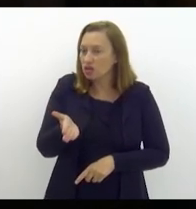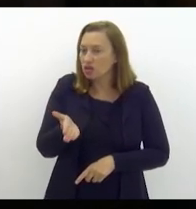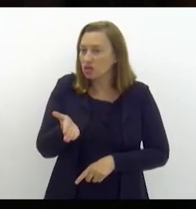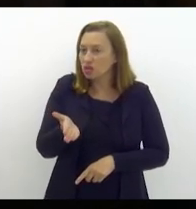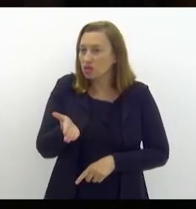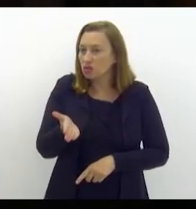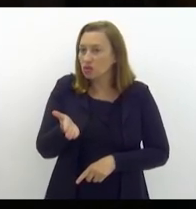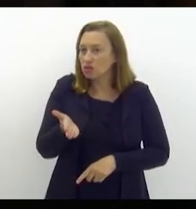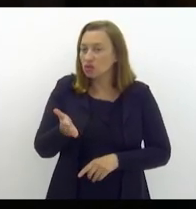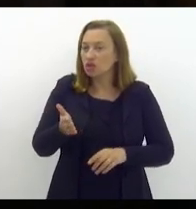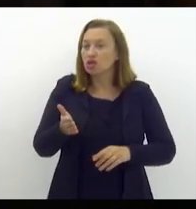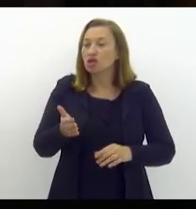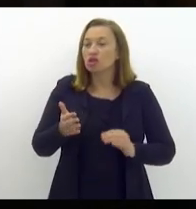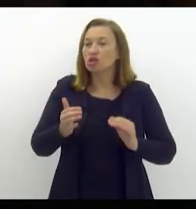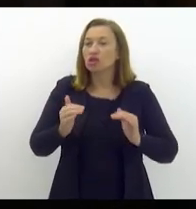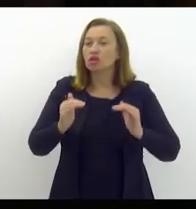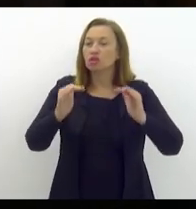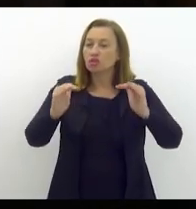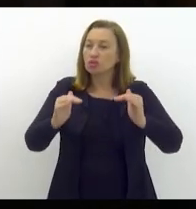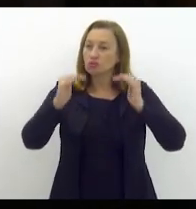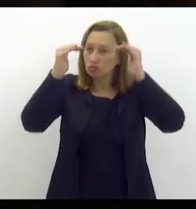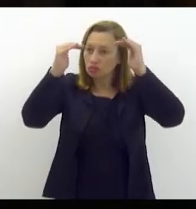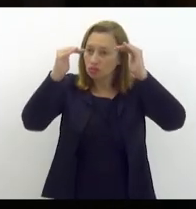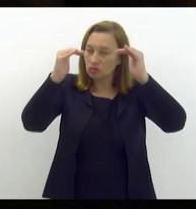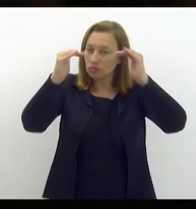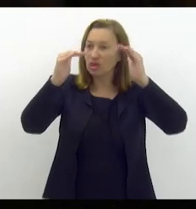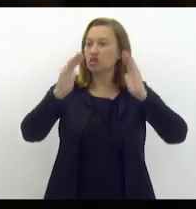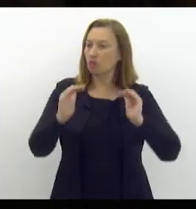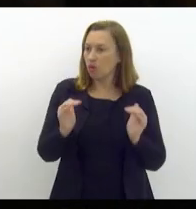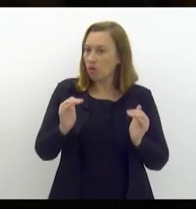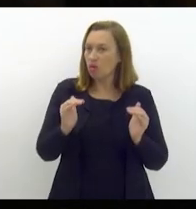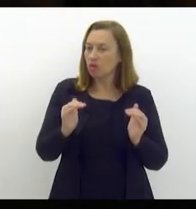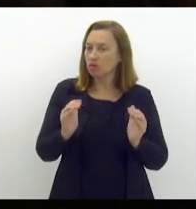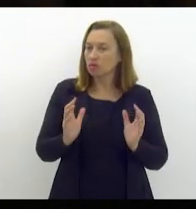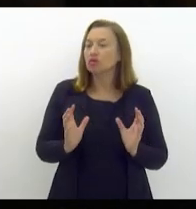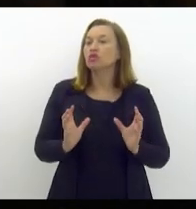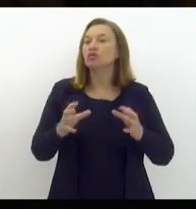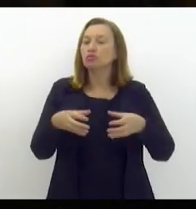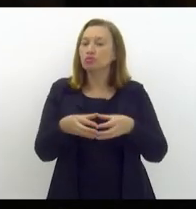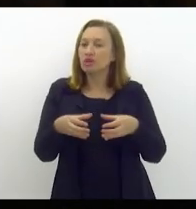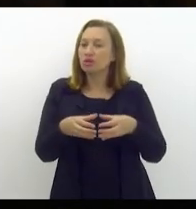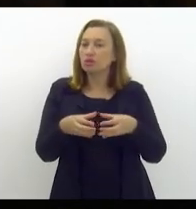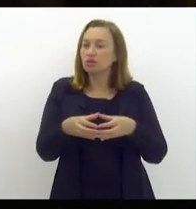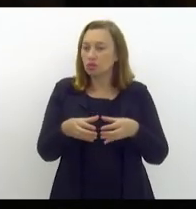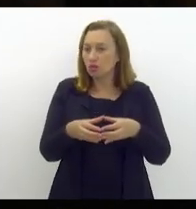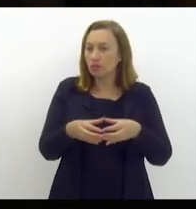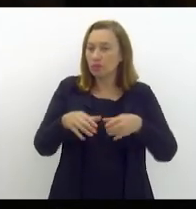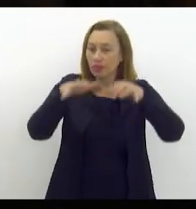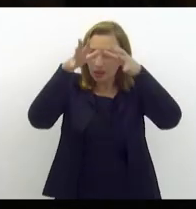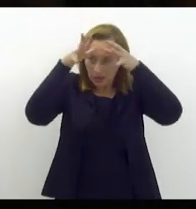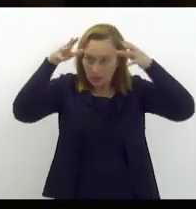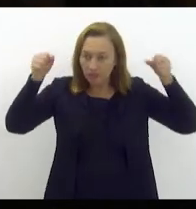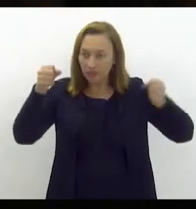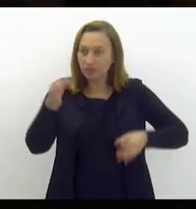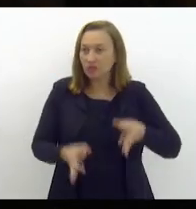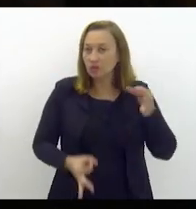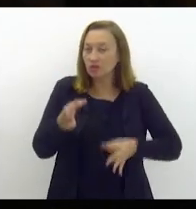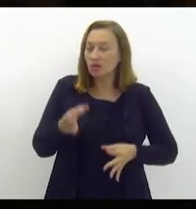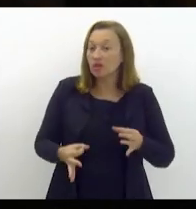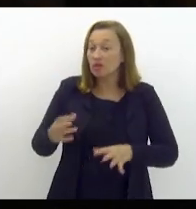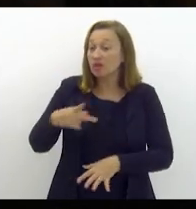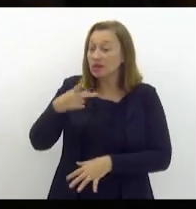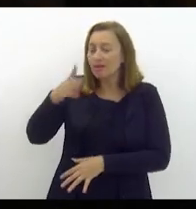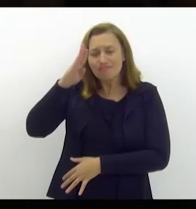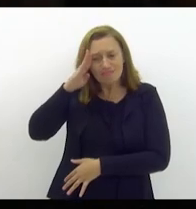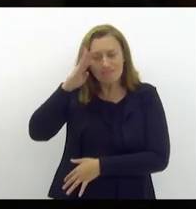órgãos superiores acataram as câmeras no estado do Rio de Janeiro como algo prioritário, como algo